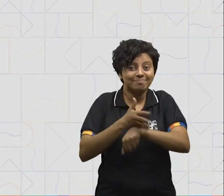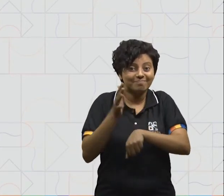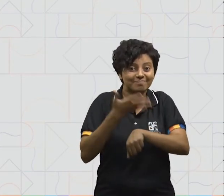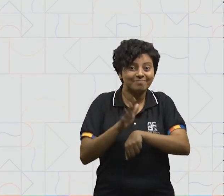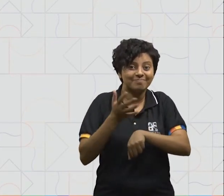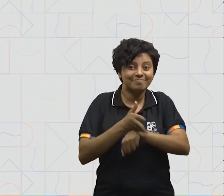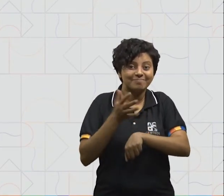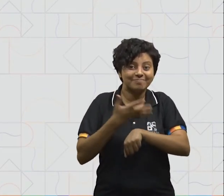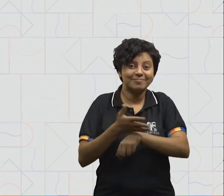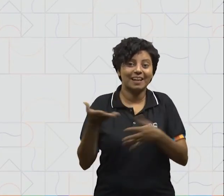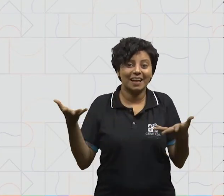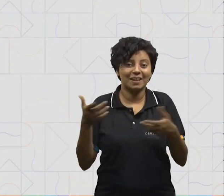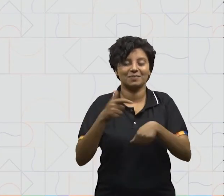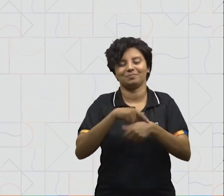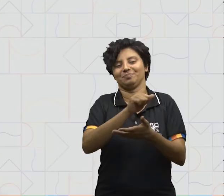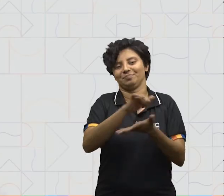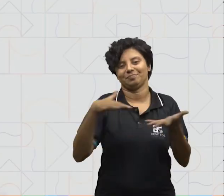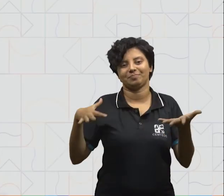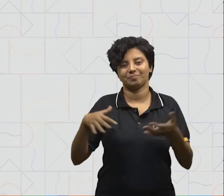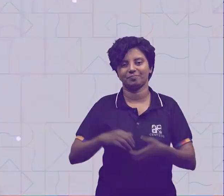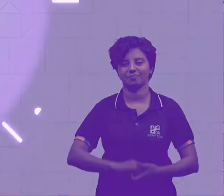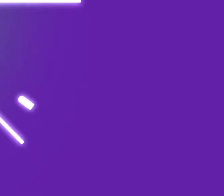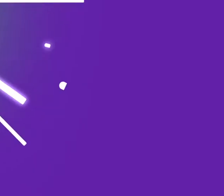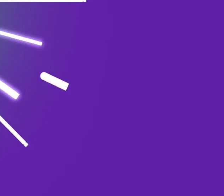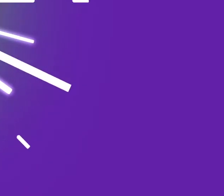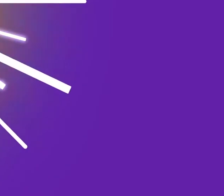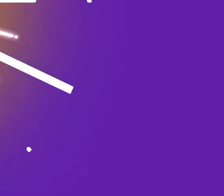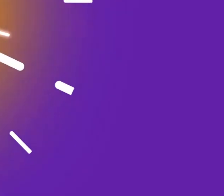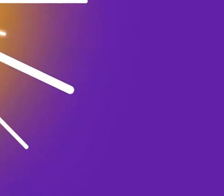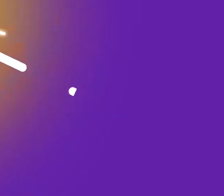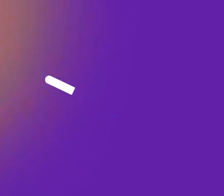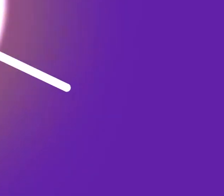na aula de hoje? Está na hora da atividade.